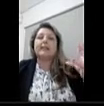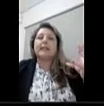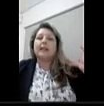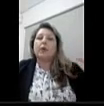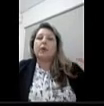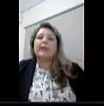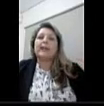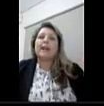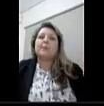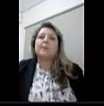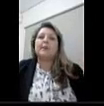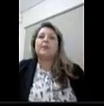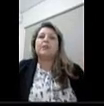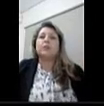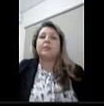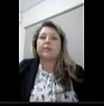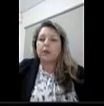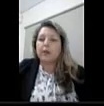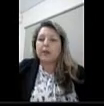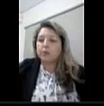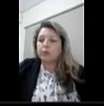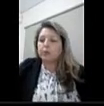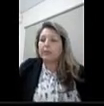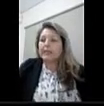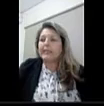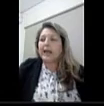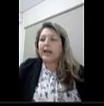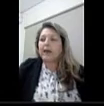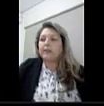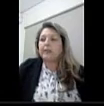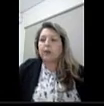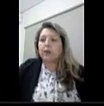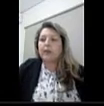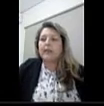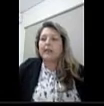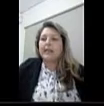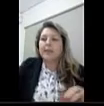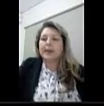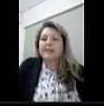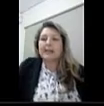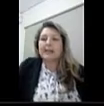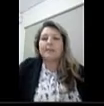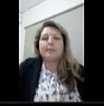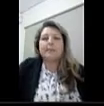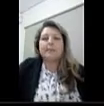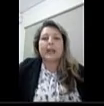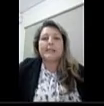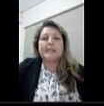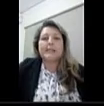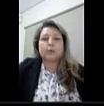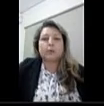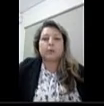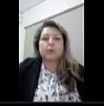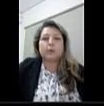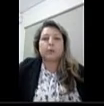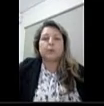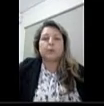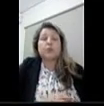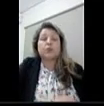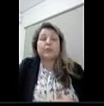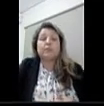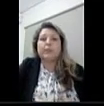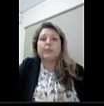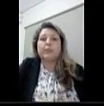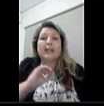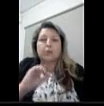Fazer, voltar rapidamente no que foi o assunto da aula anterior e passar para esse aluno. Isso